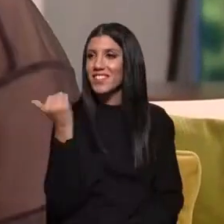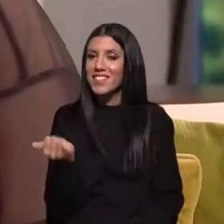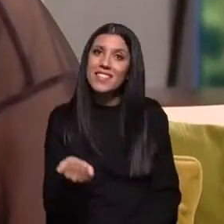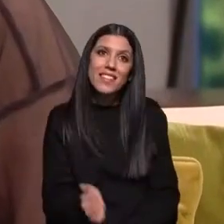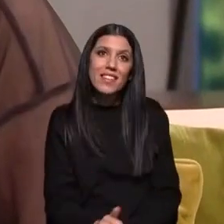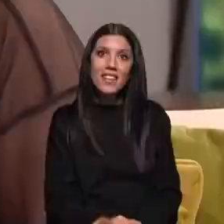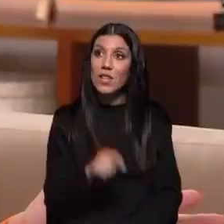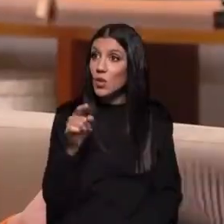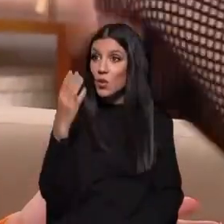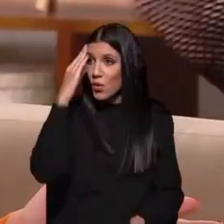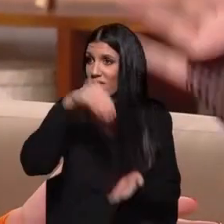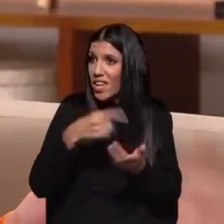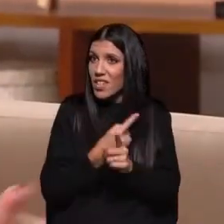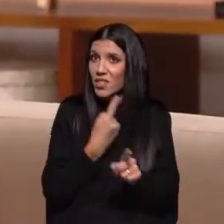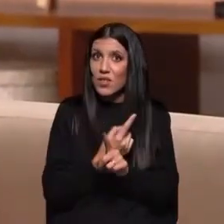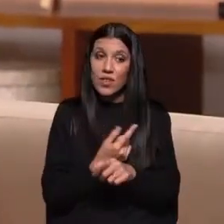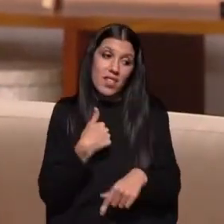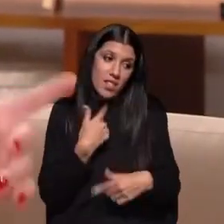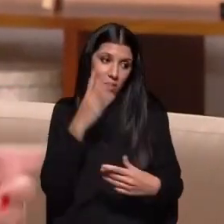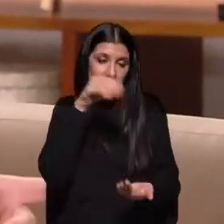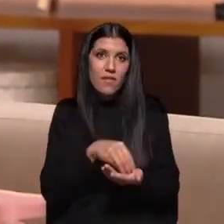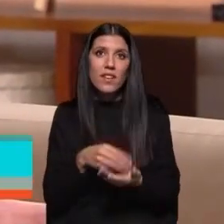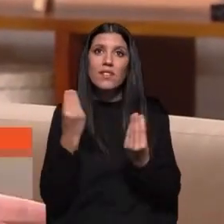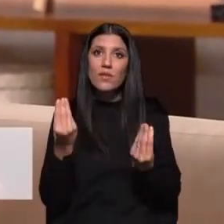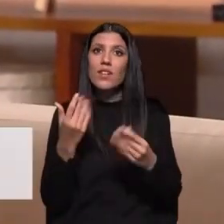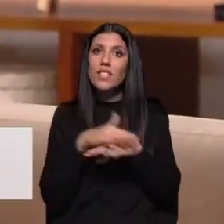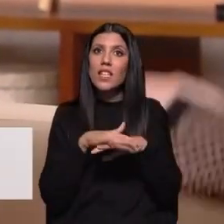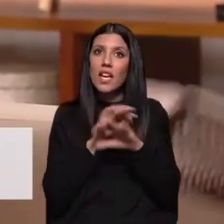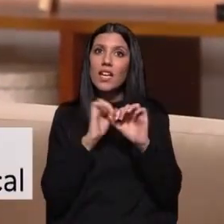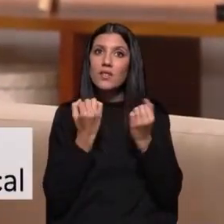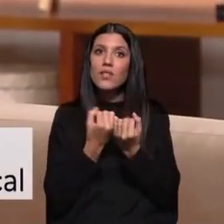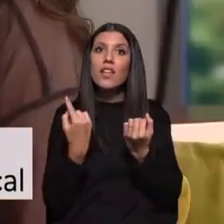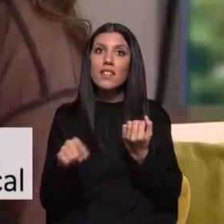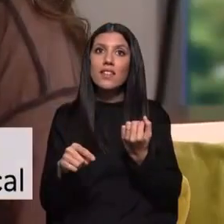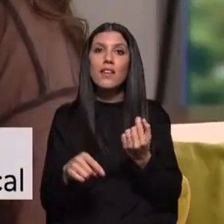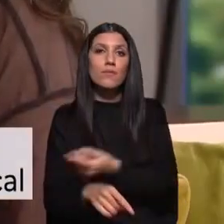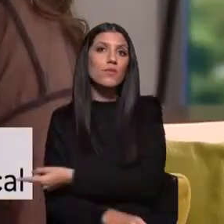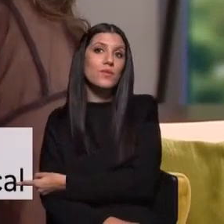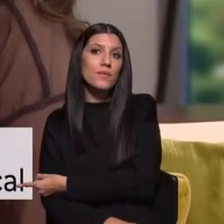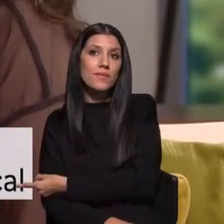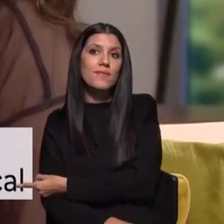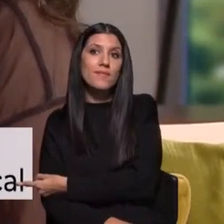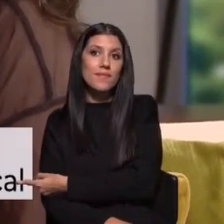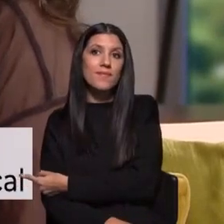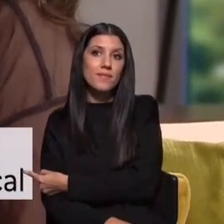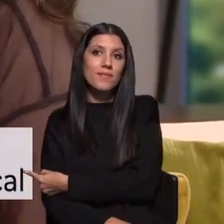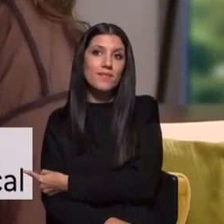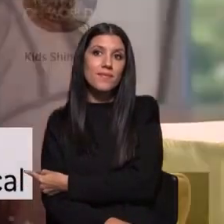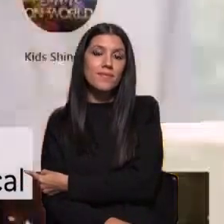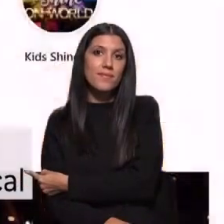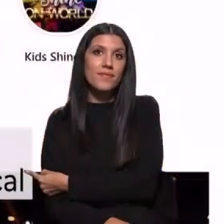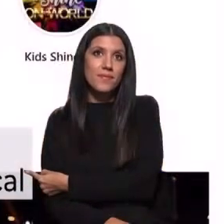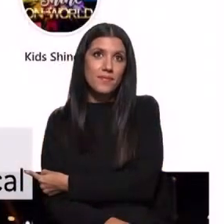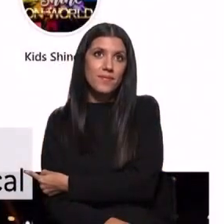E és tu que inventas essas coisas todas. Oh, pá, que maravilha. Vocês têm redes sociais? Temos redes sociais. Então vamos lá. Broadway Kids _